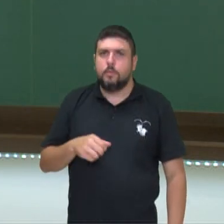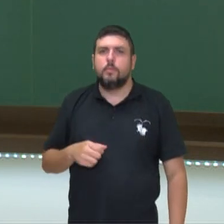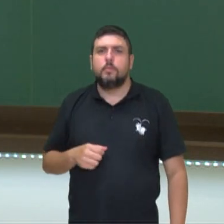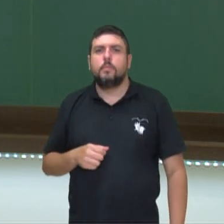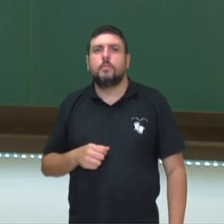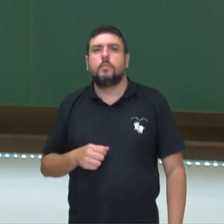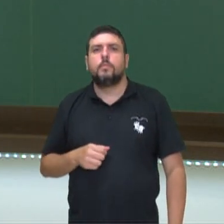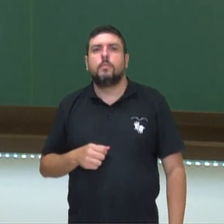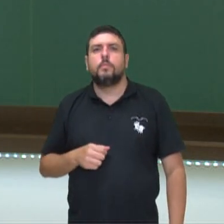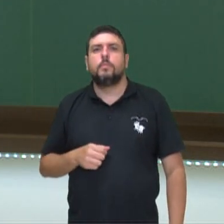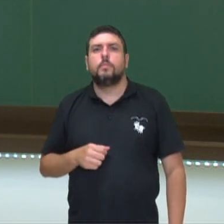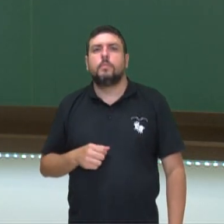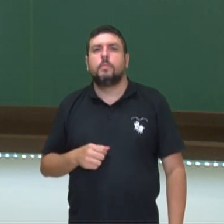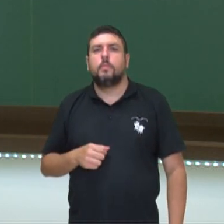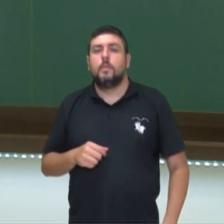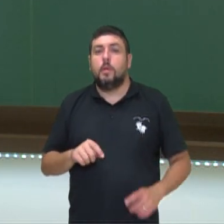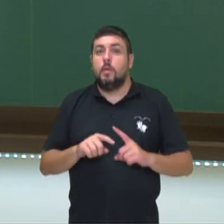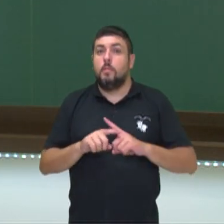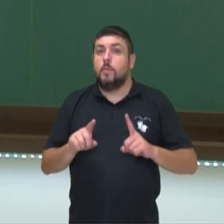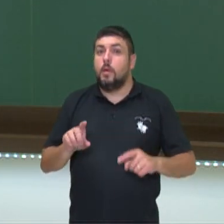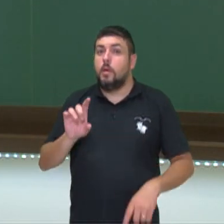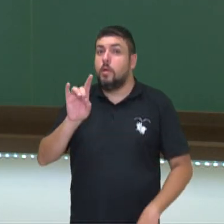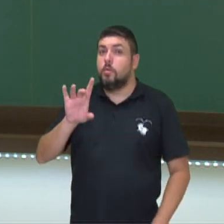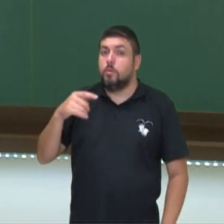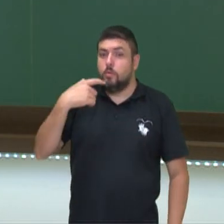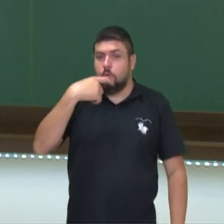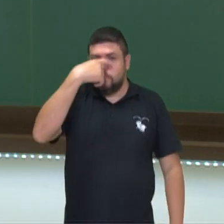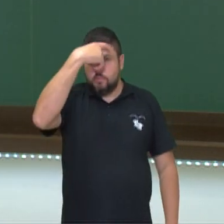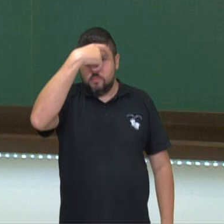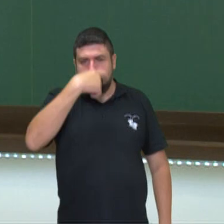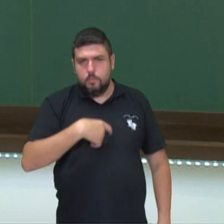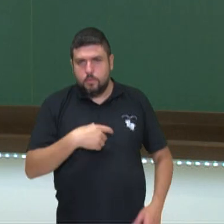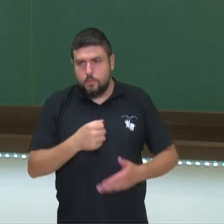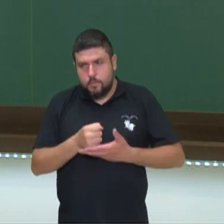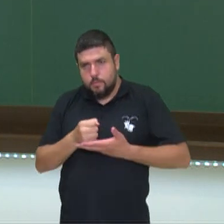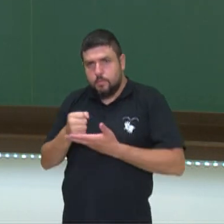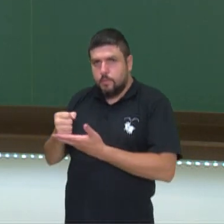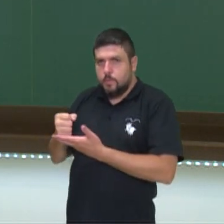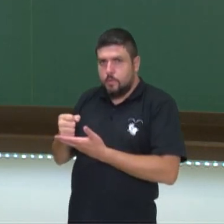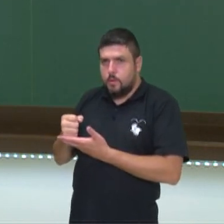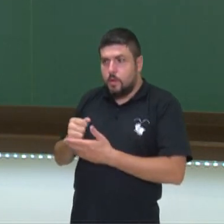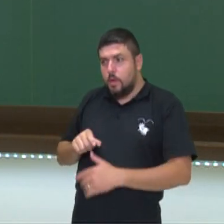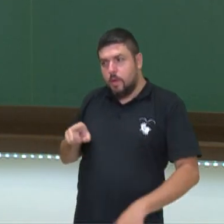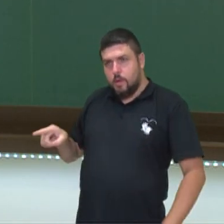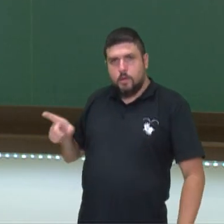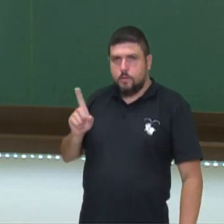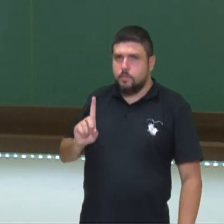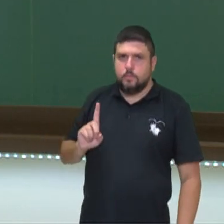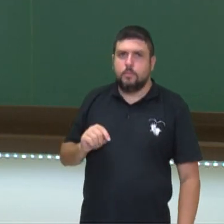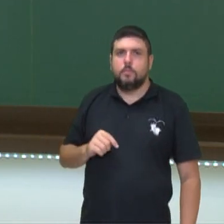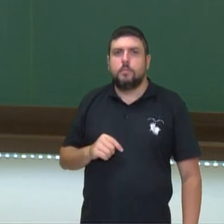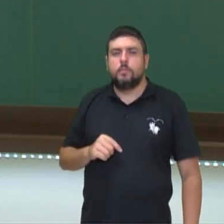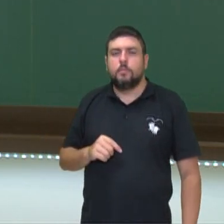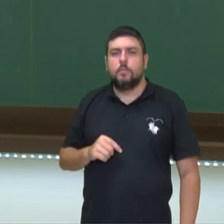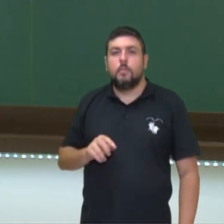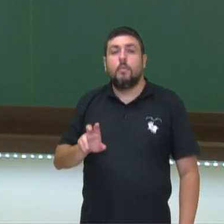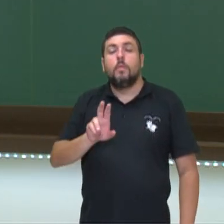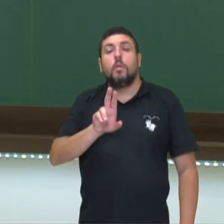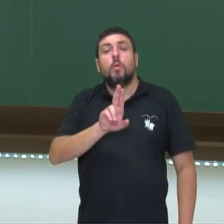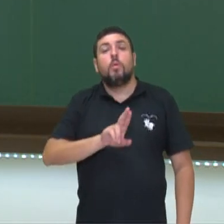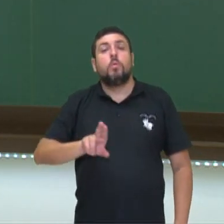que usar luvas. Mas era só para o assistente, para o paciente não. Usar